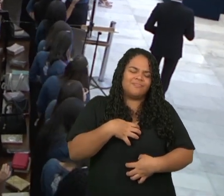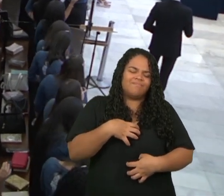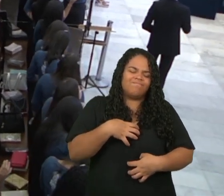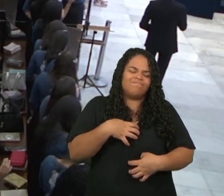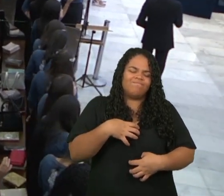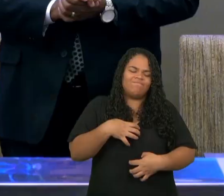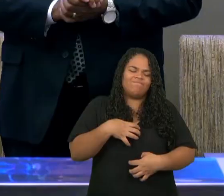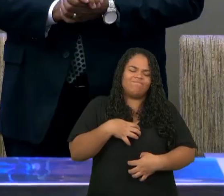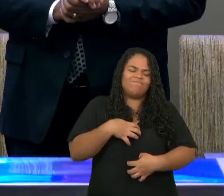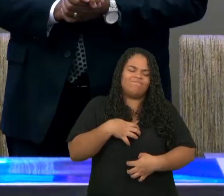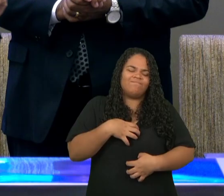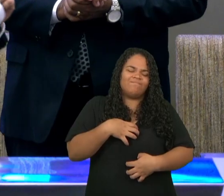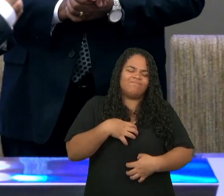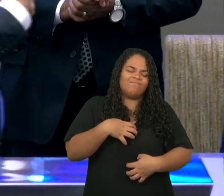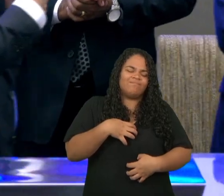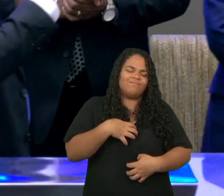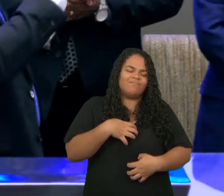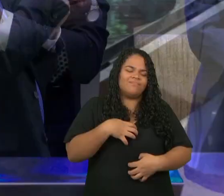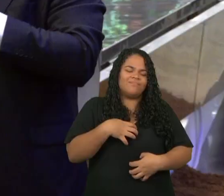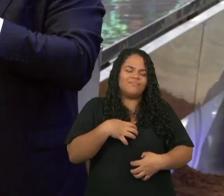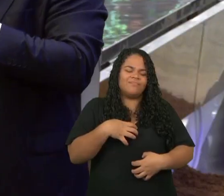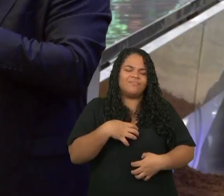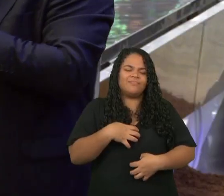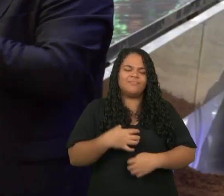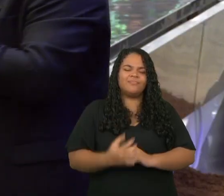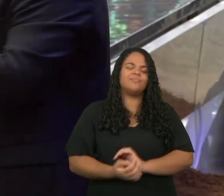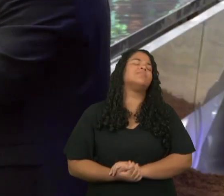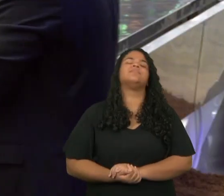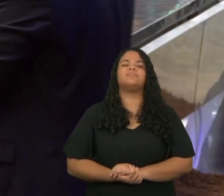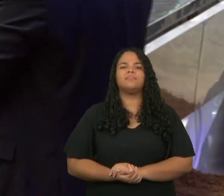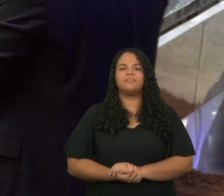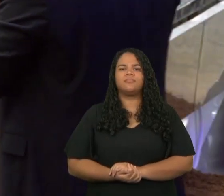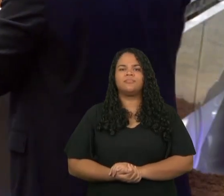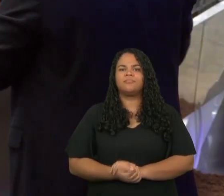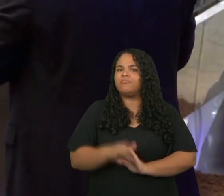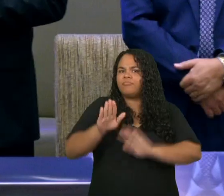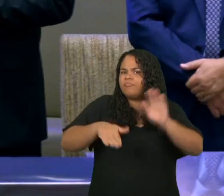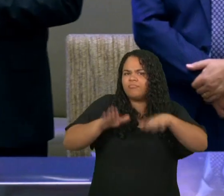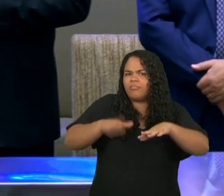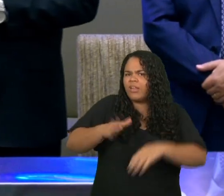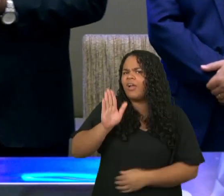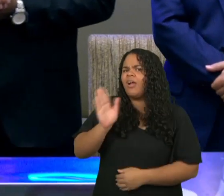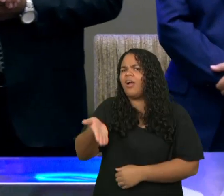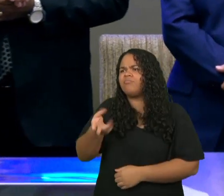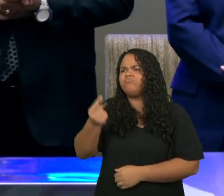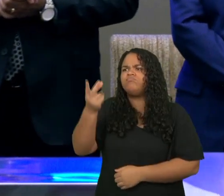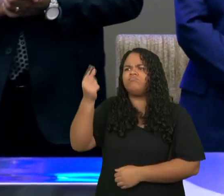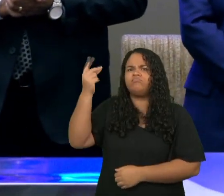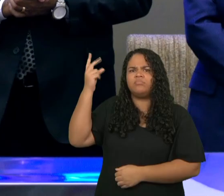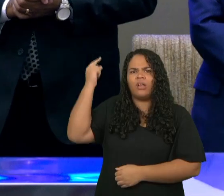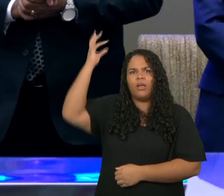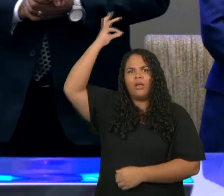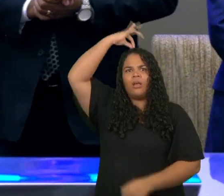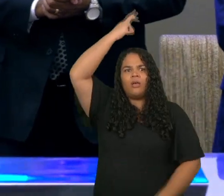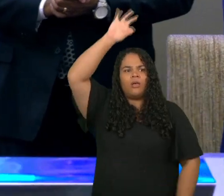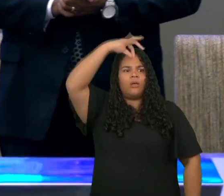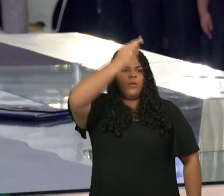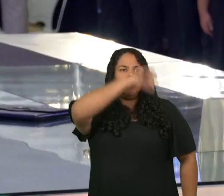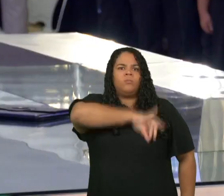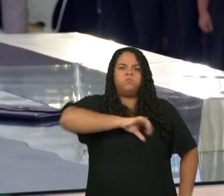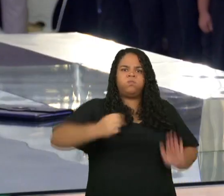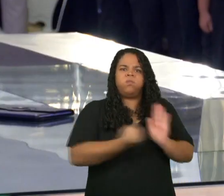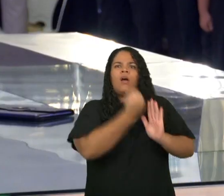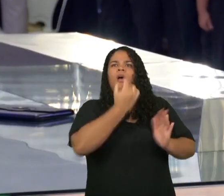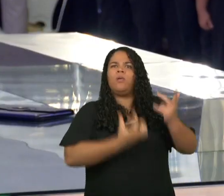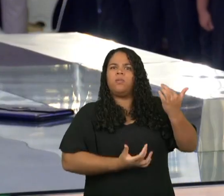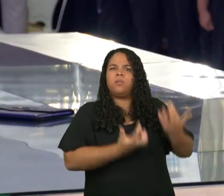Teu coração, você foi batizado com o Espírito Santo, talvez, mas teu coração está